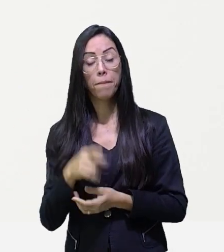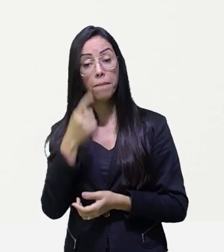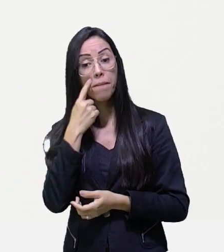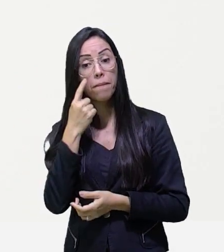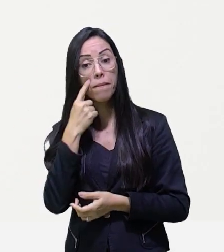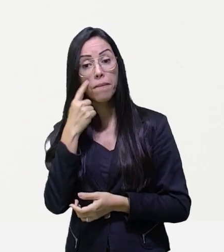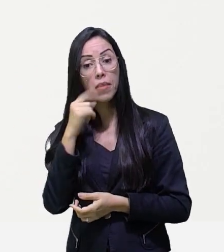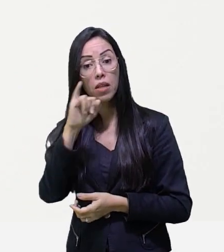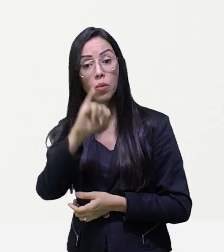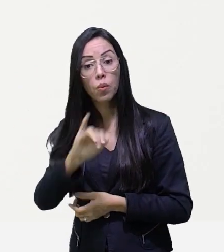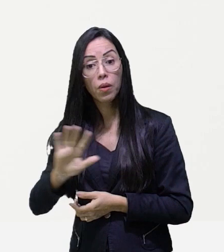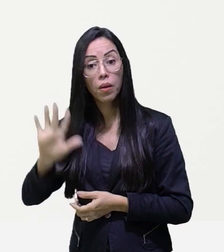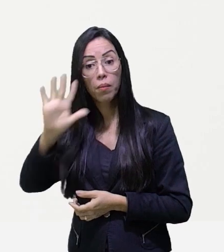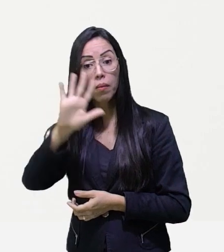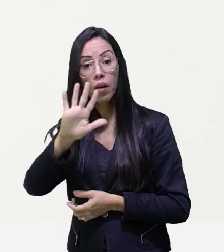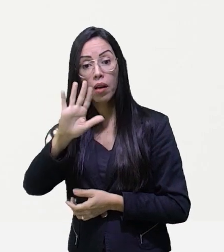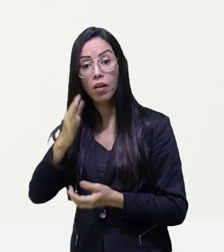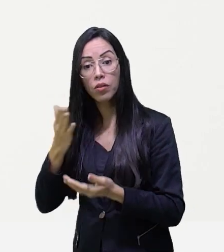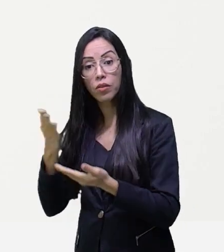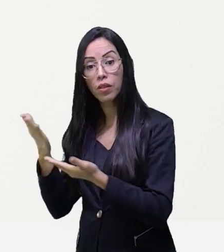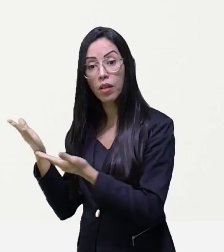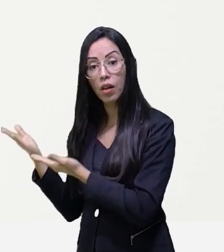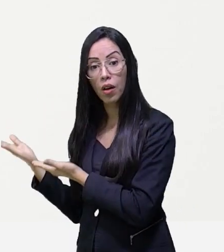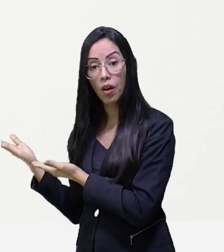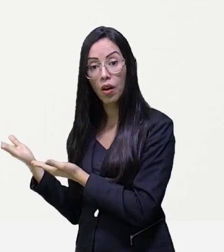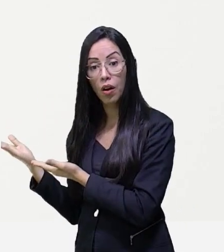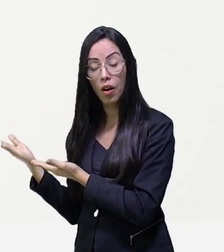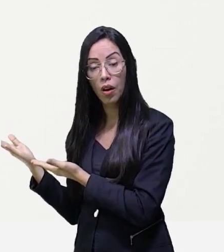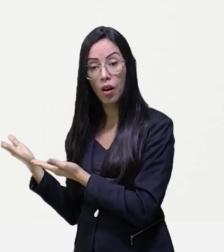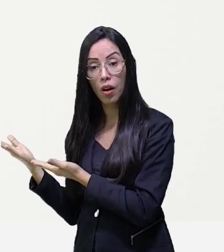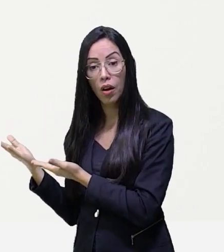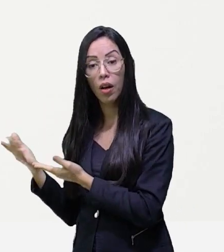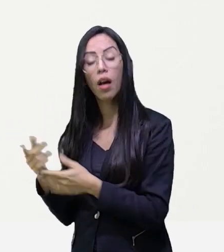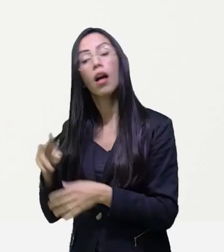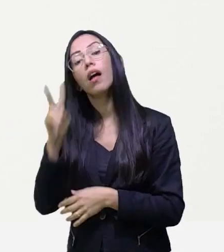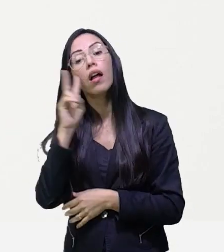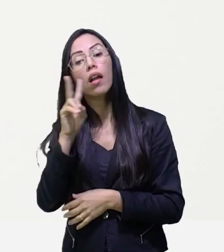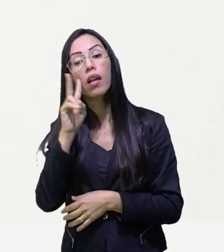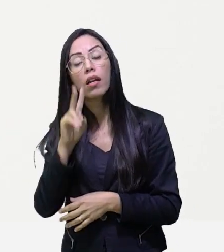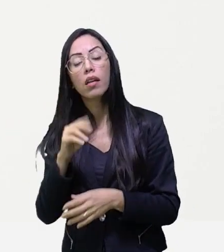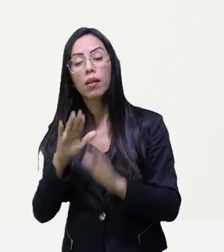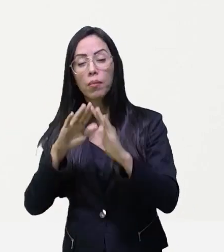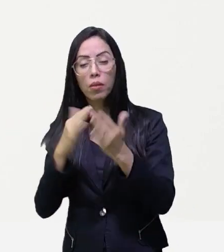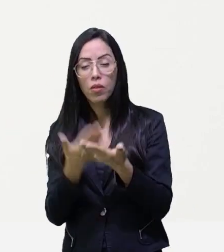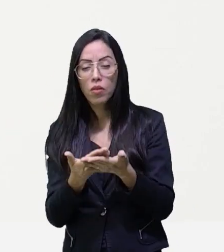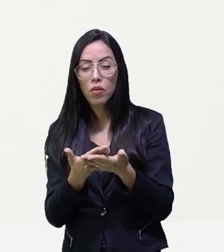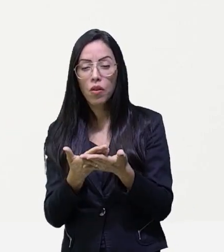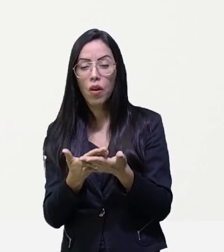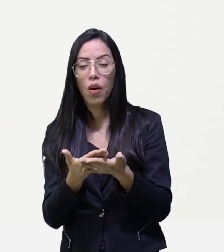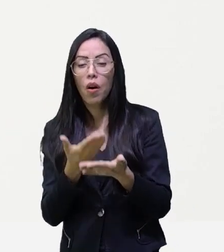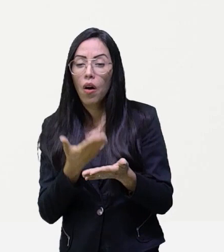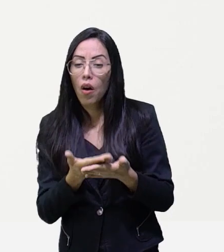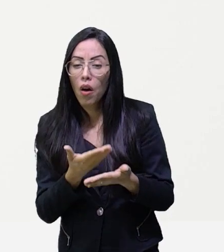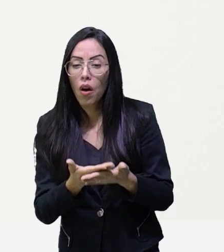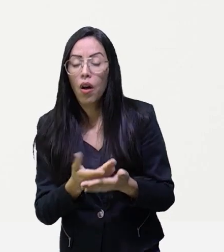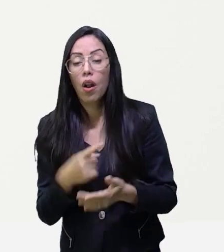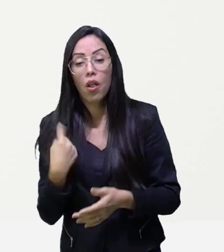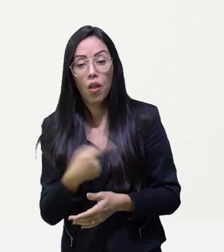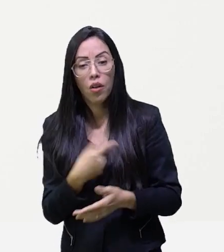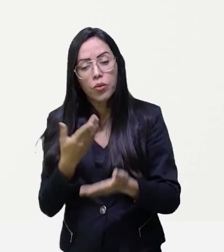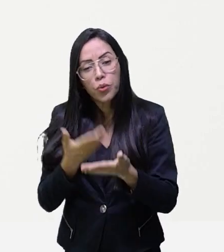ilustrando essa palestra? Está percebendo? Então, lembra que na escola, ali, quando nós estávamos estudando, né, nossa